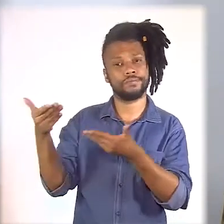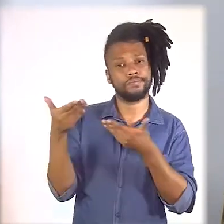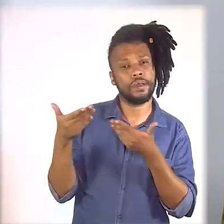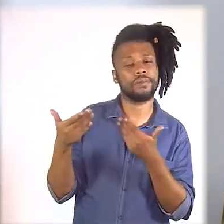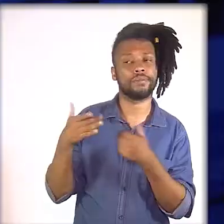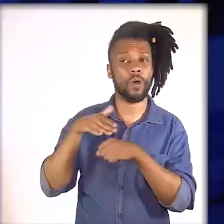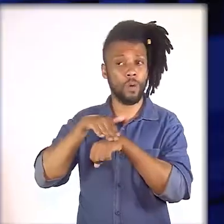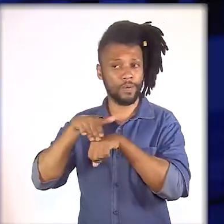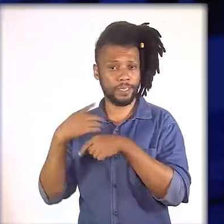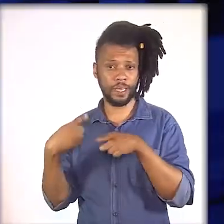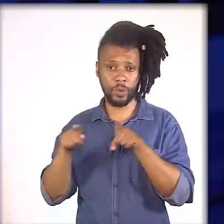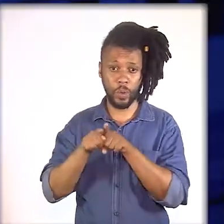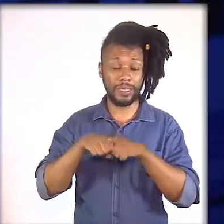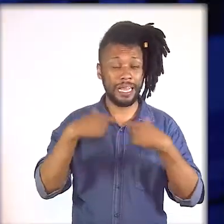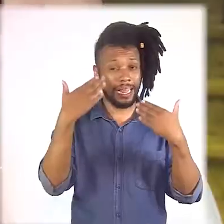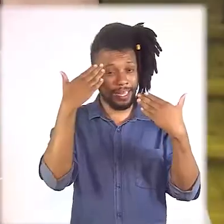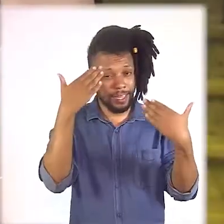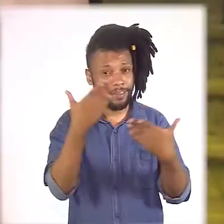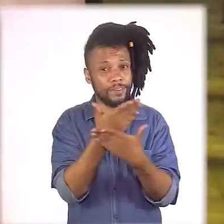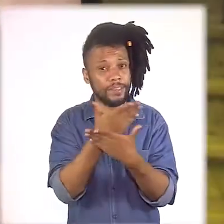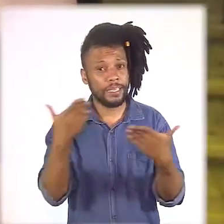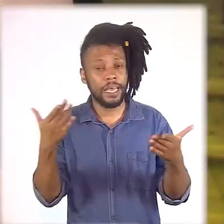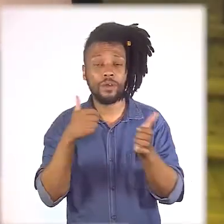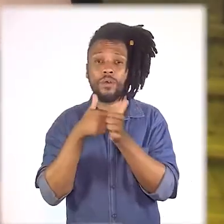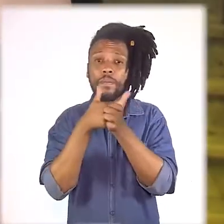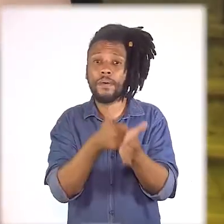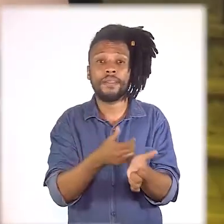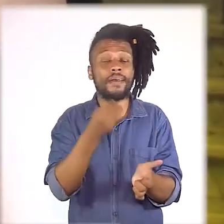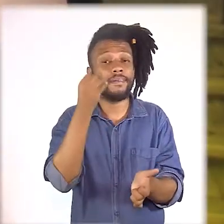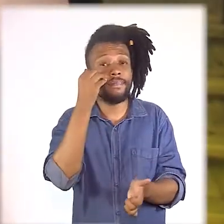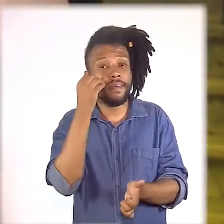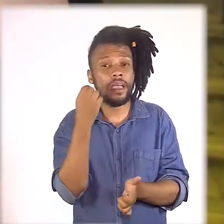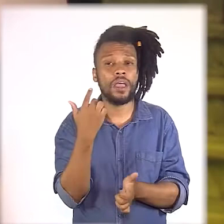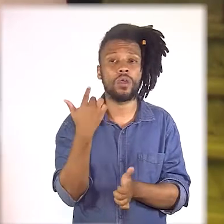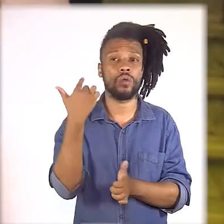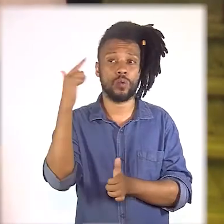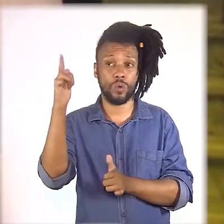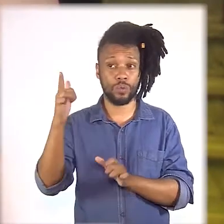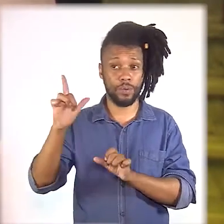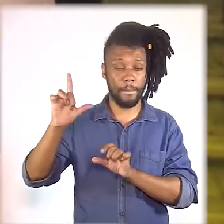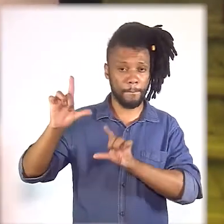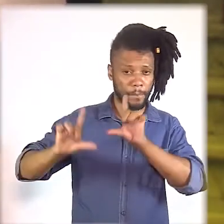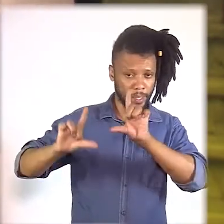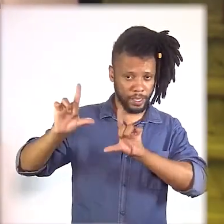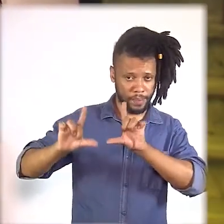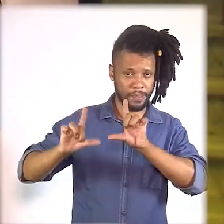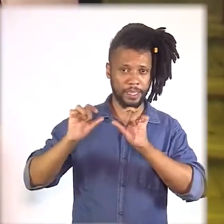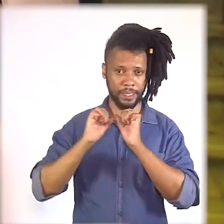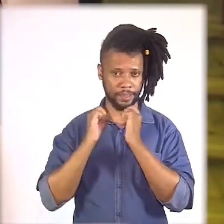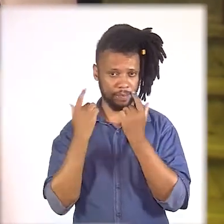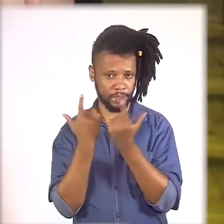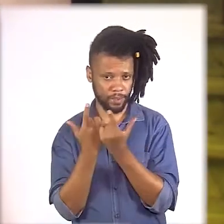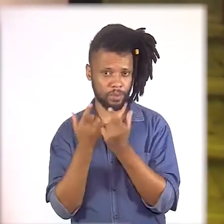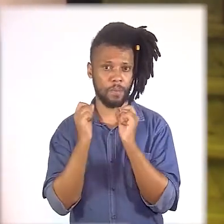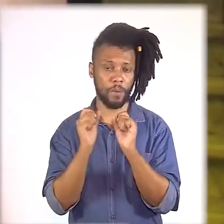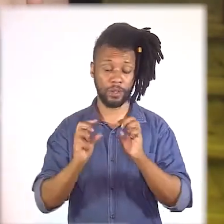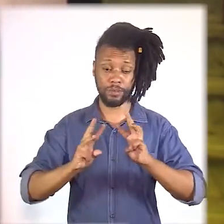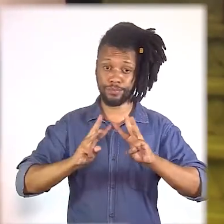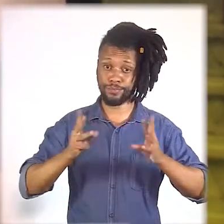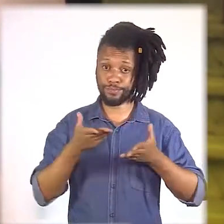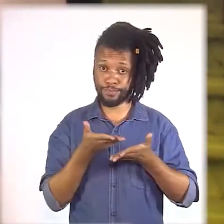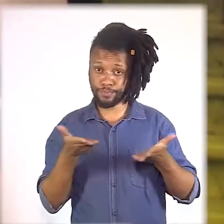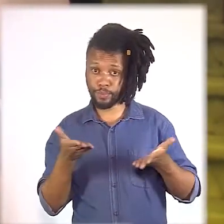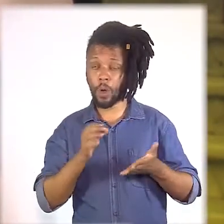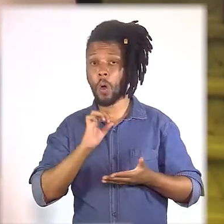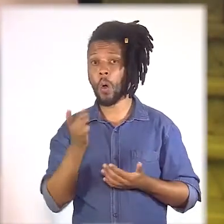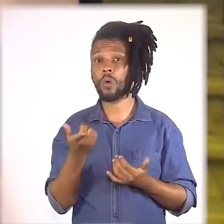vindo aqui conversar com a gente. Agradeço a você que nos acompanhou. Para rever este ou outro programa da TV Alerj, você pode